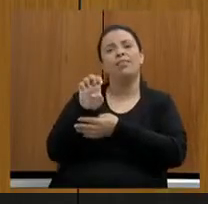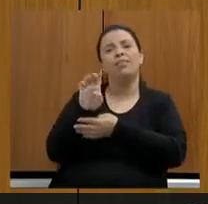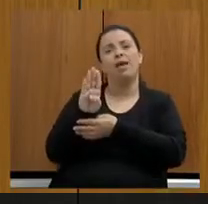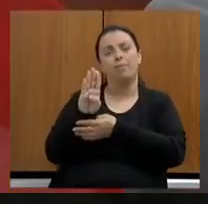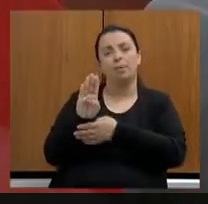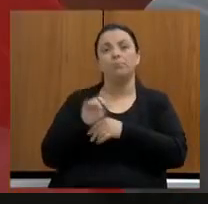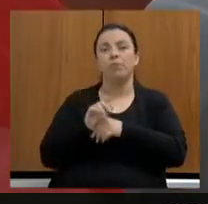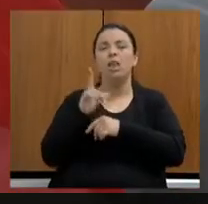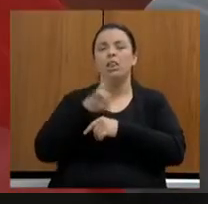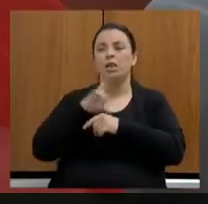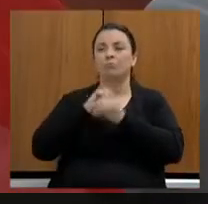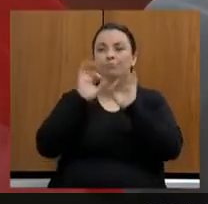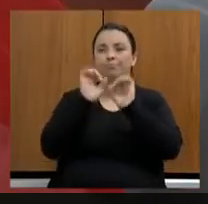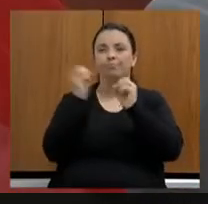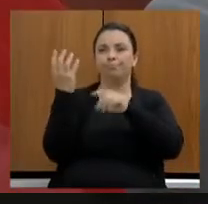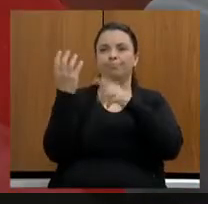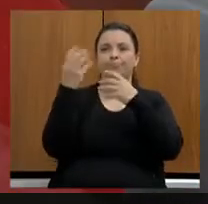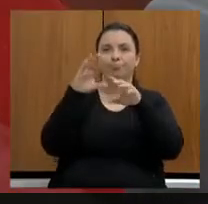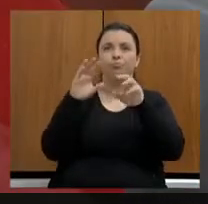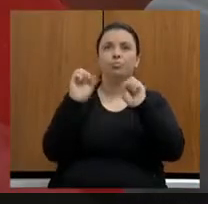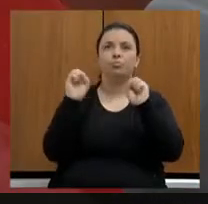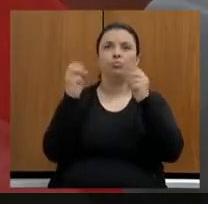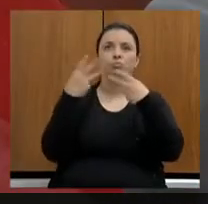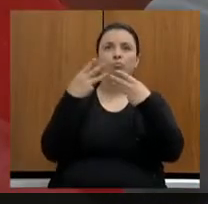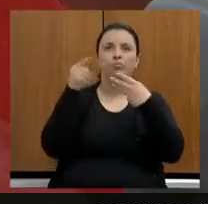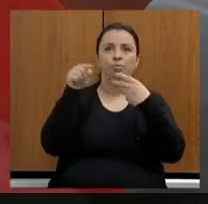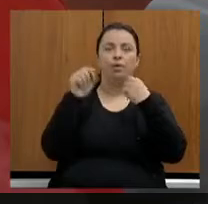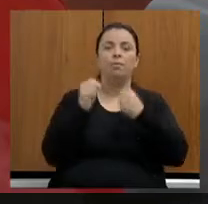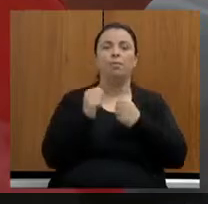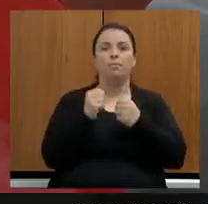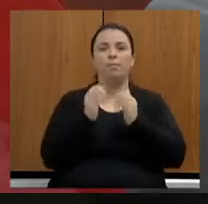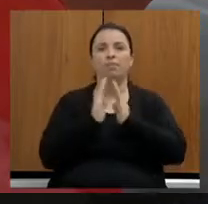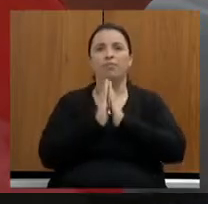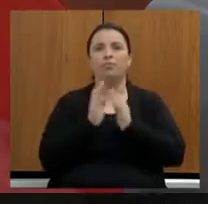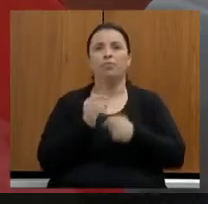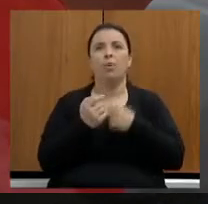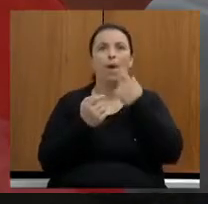projetar porque eles ficam mais fáceis é a última apresentação